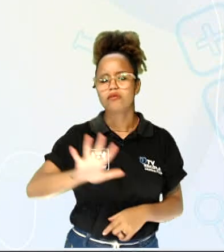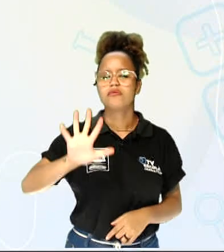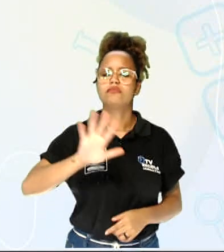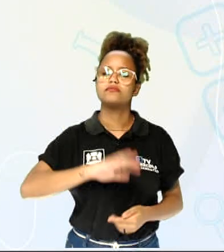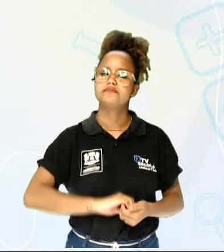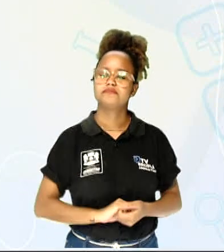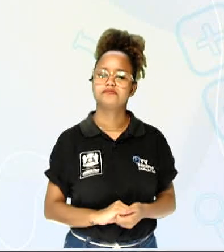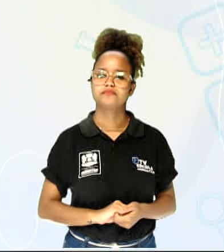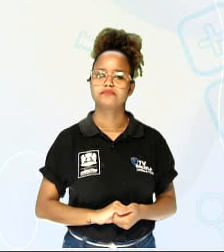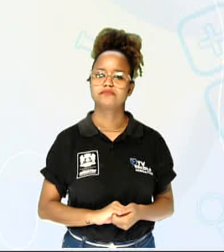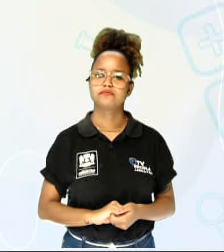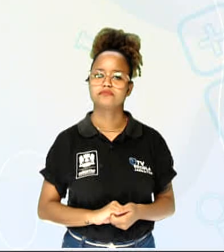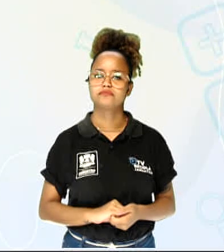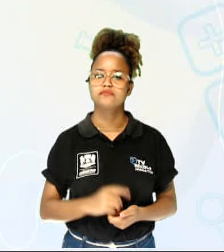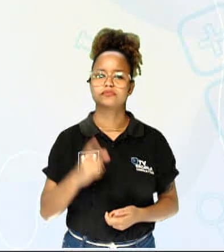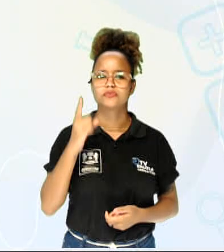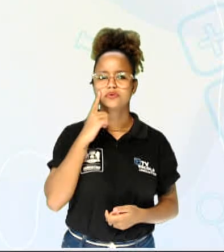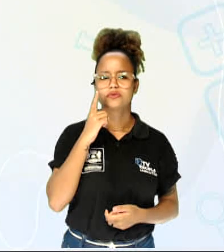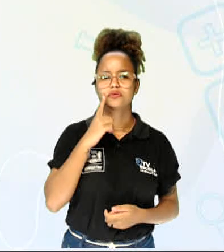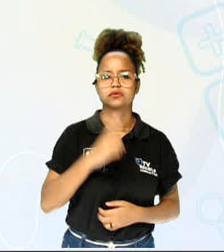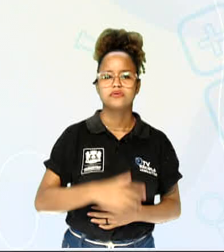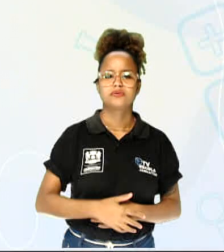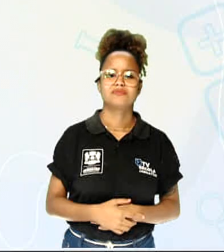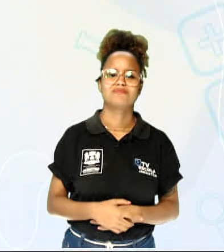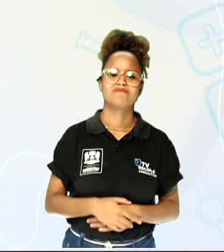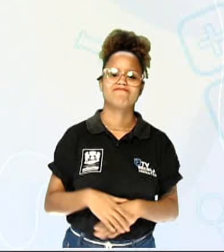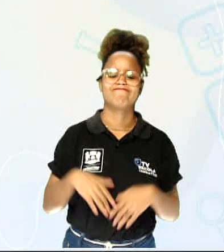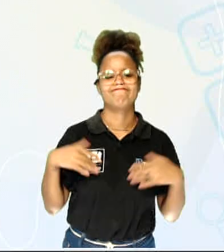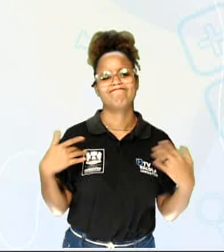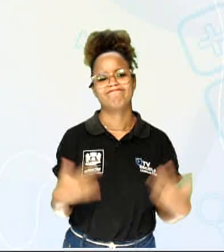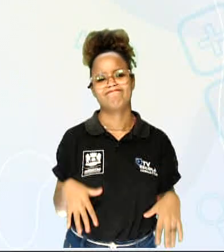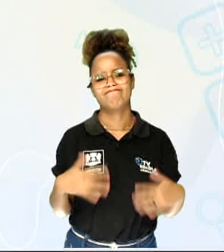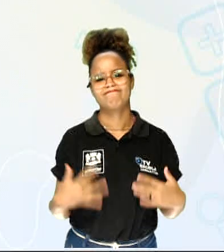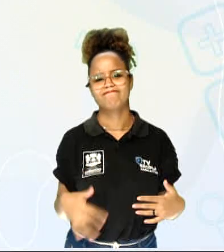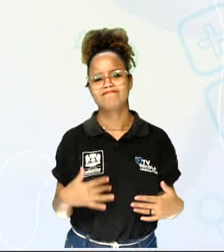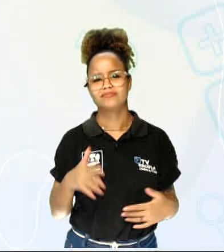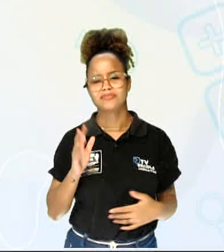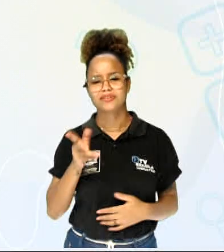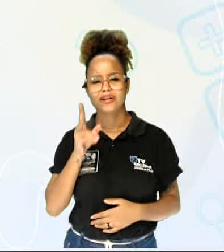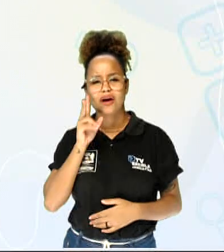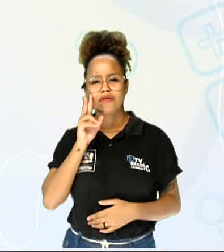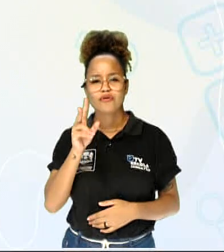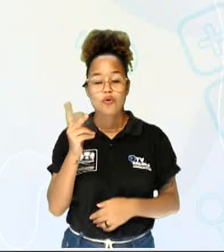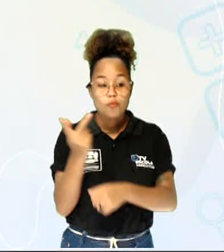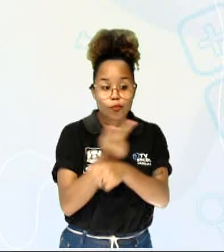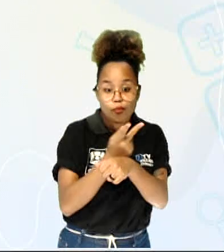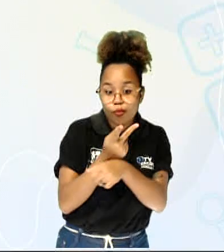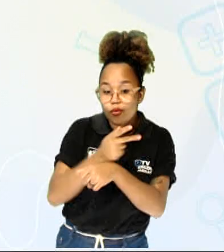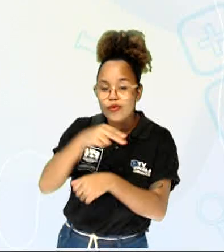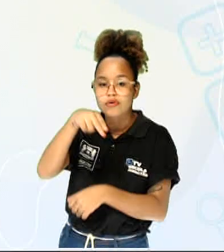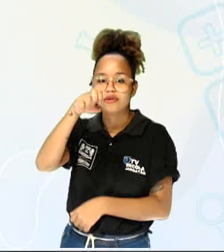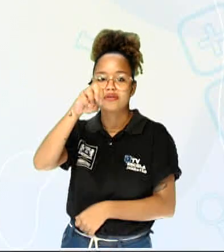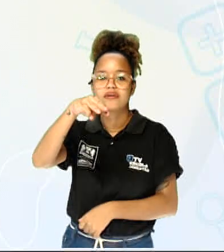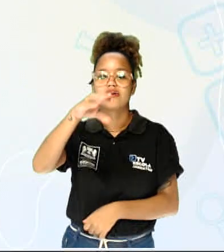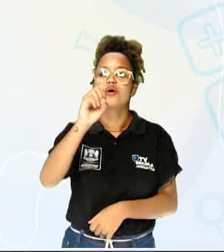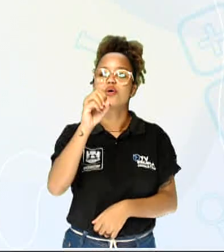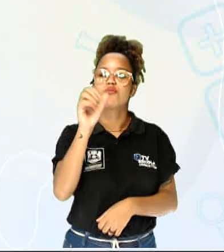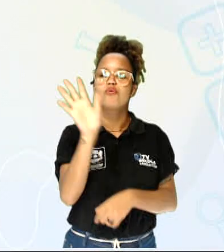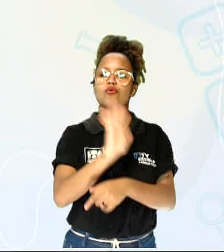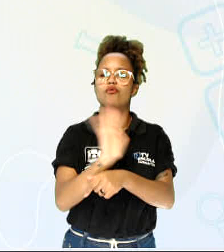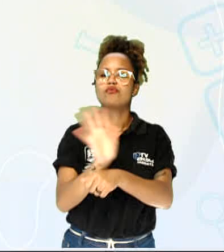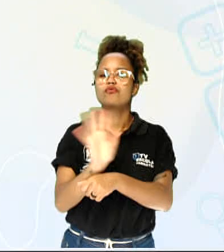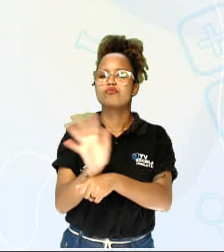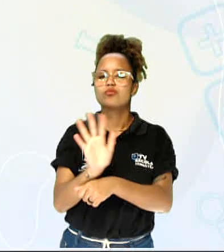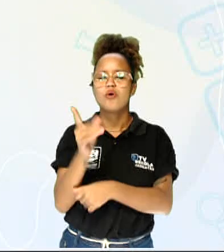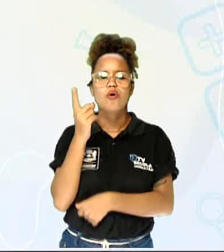imagem? Deixa eu ver. Eita, quem já assistiu Procurando Nemo aí? Olha só,